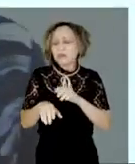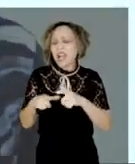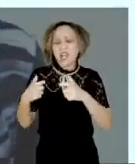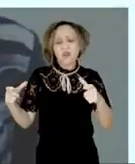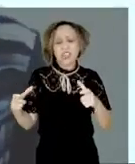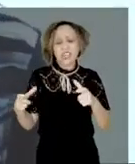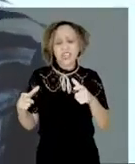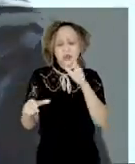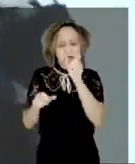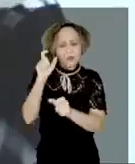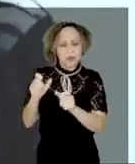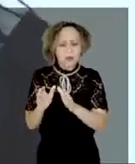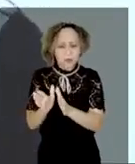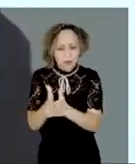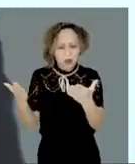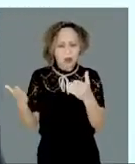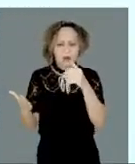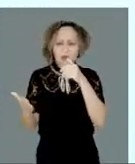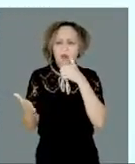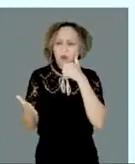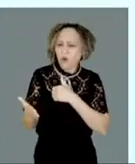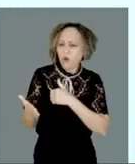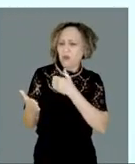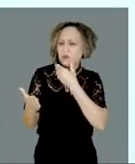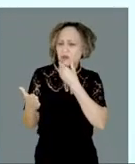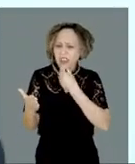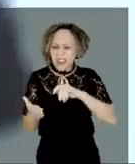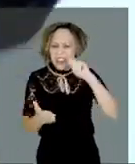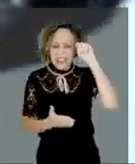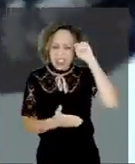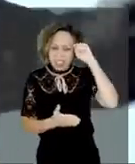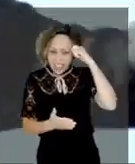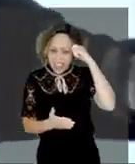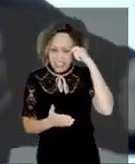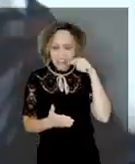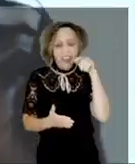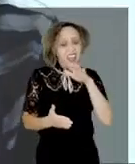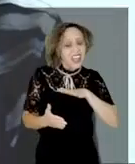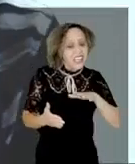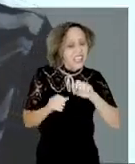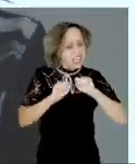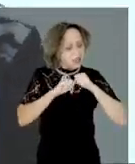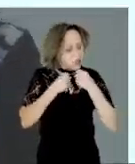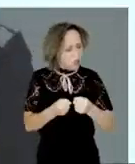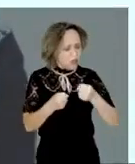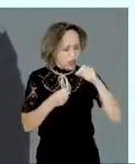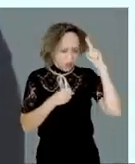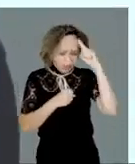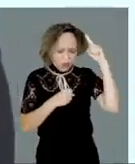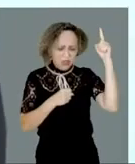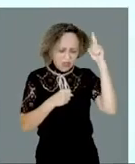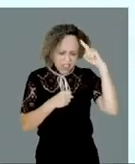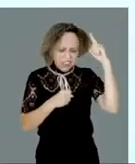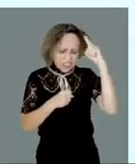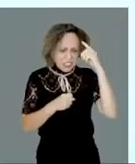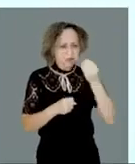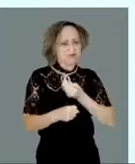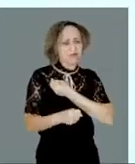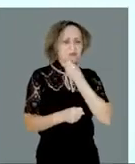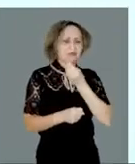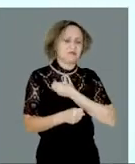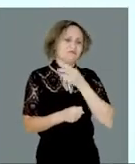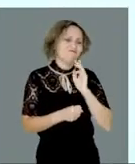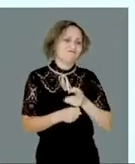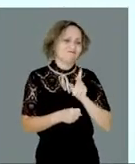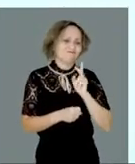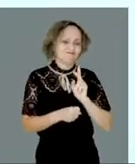complexas razões, muita gente colocou na conta dos evangélicos a eleição do genocida que